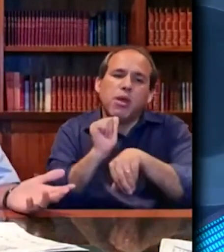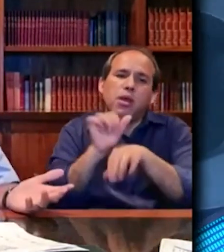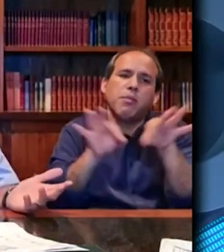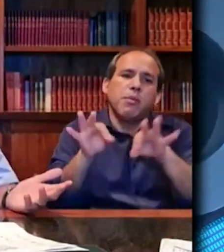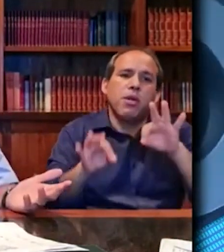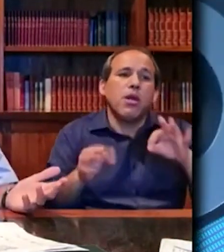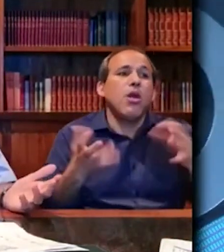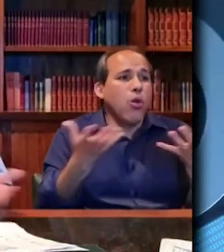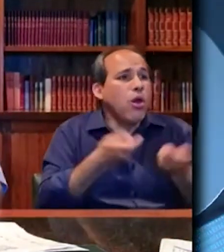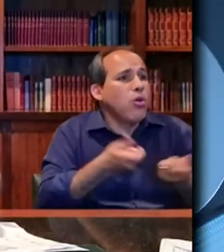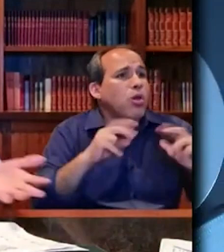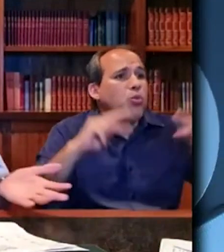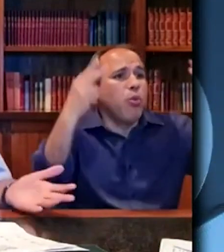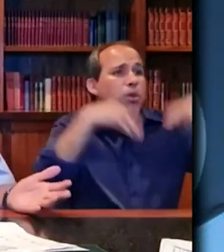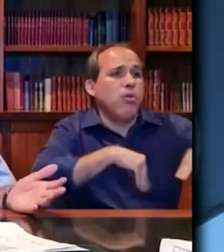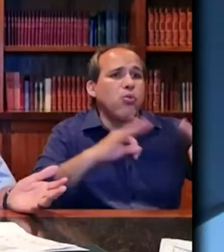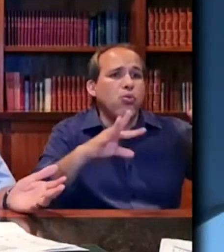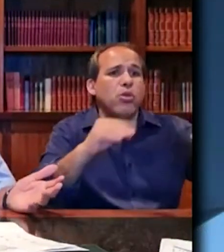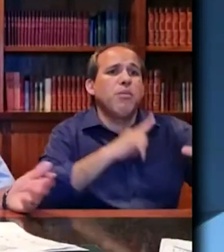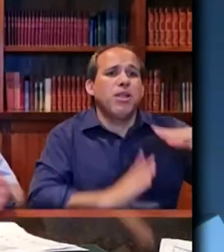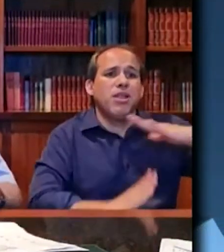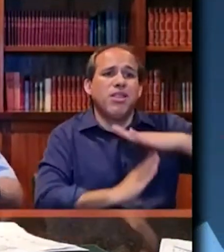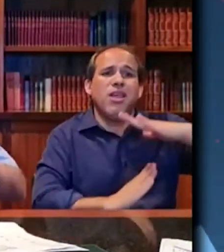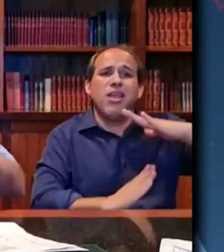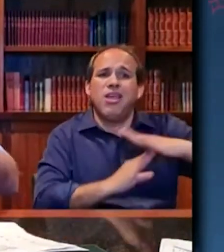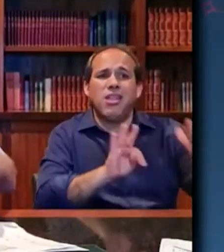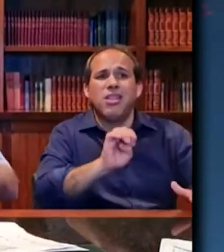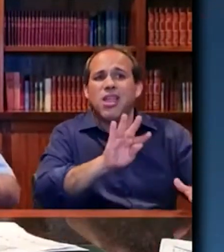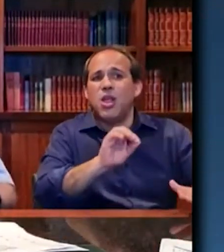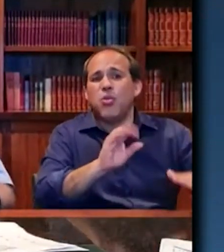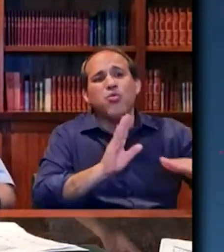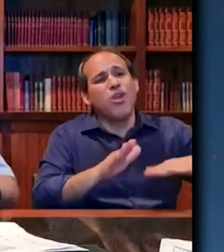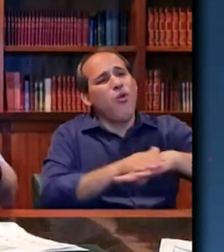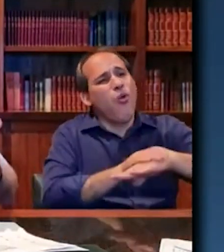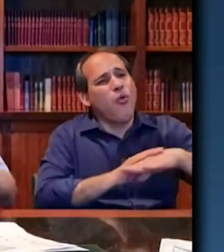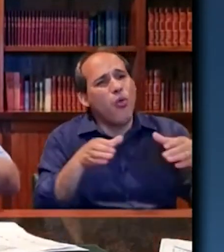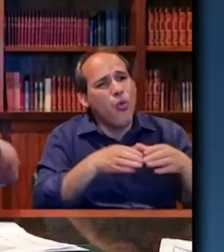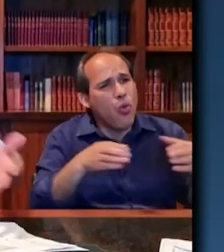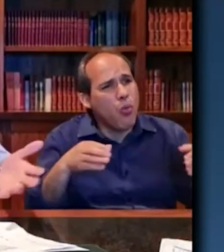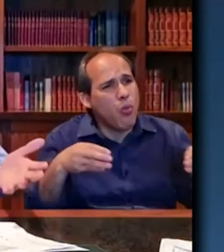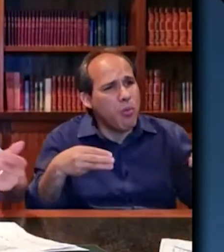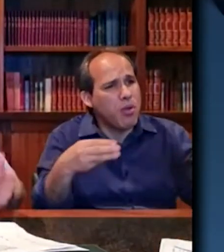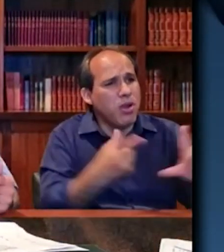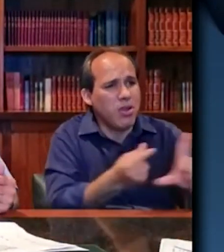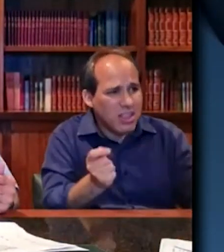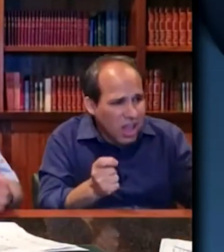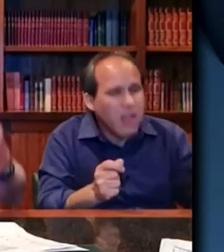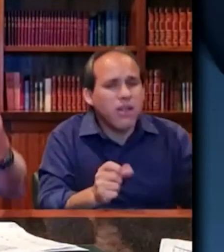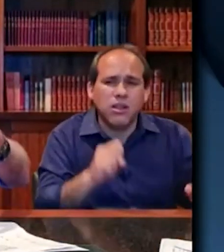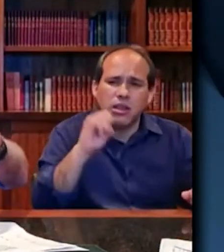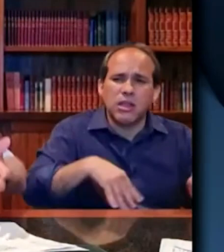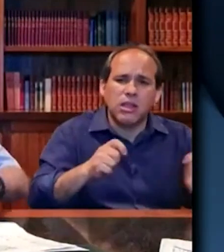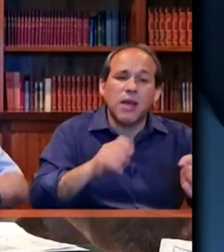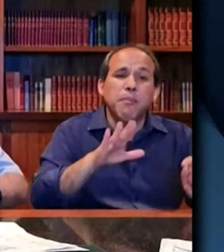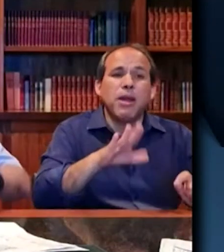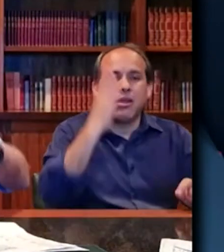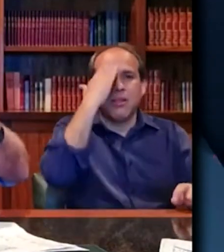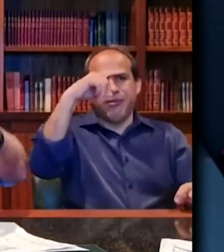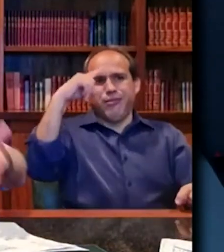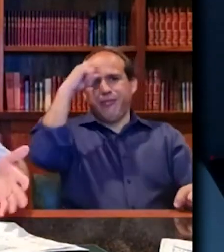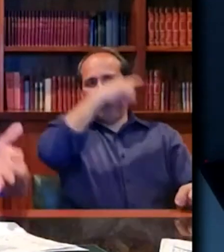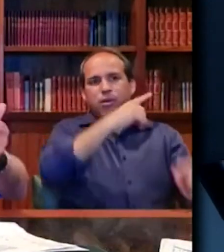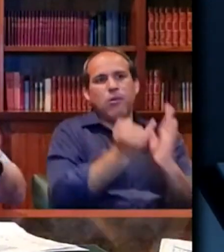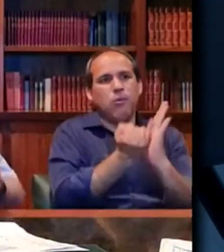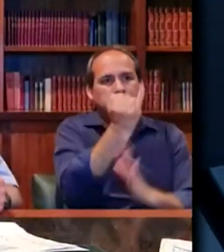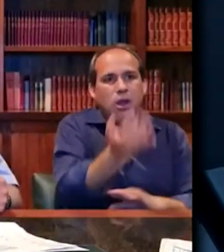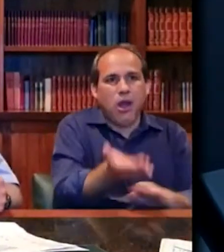interpretar o povo, o Lula, quando governava, olha como ele era matreiro. Ele fazia pesquisas